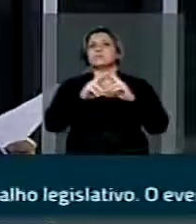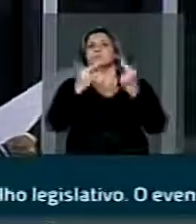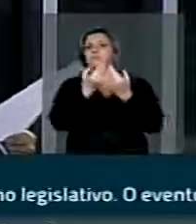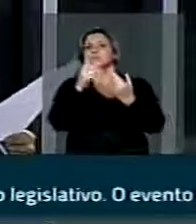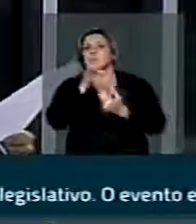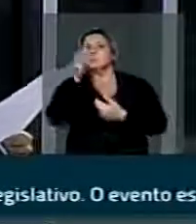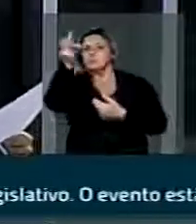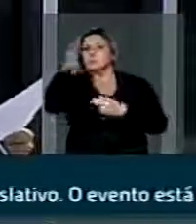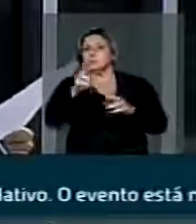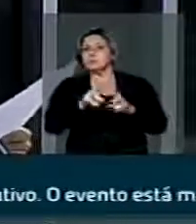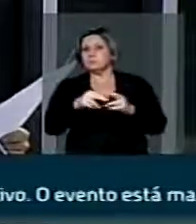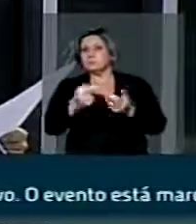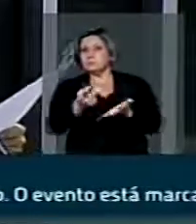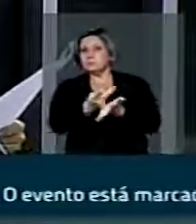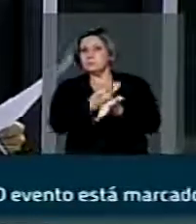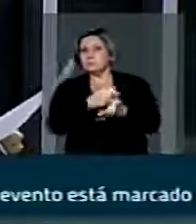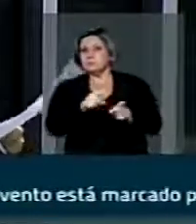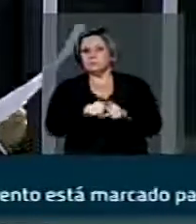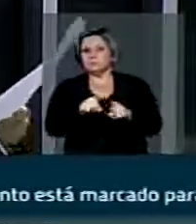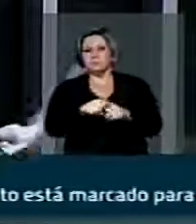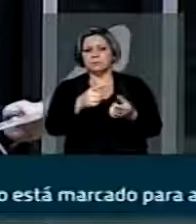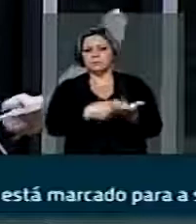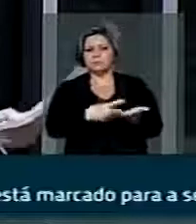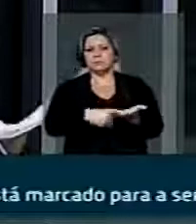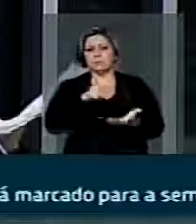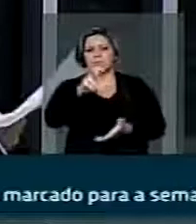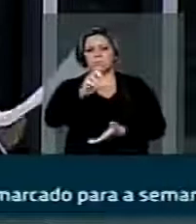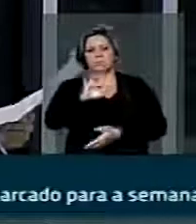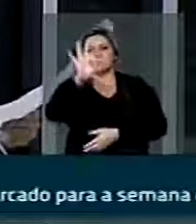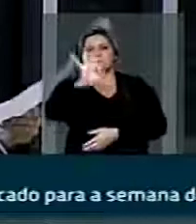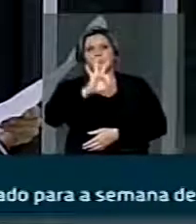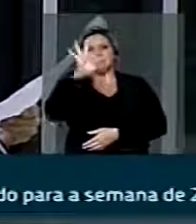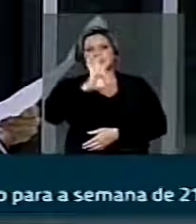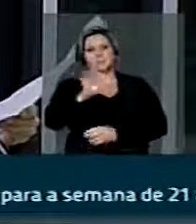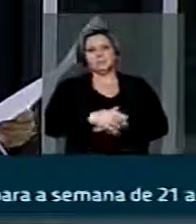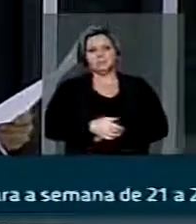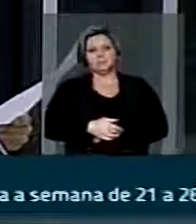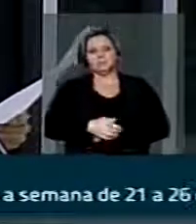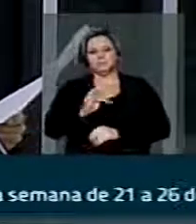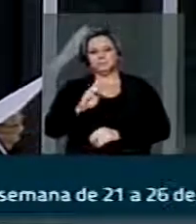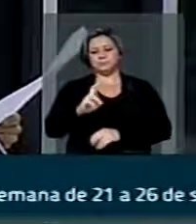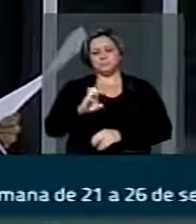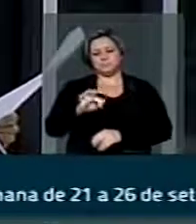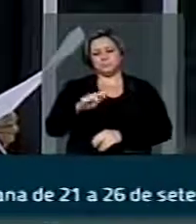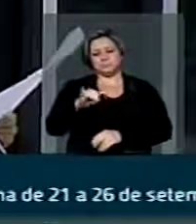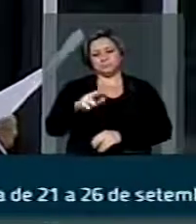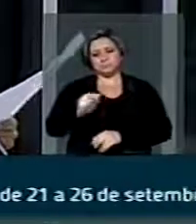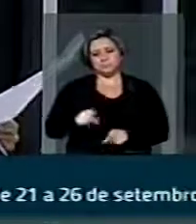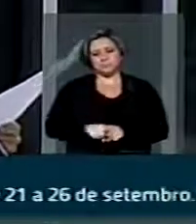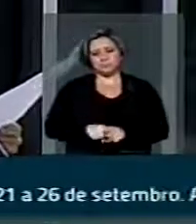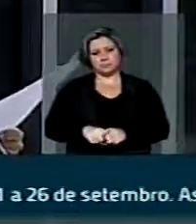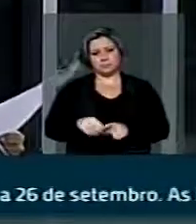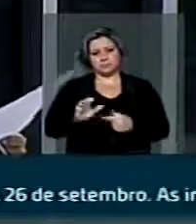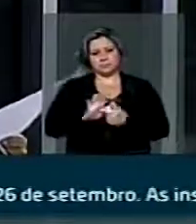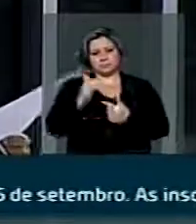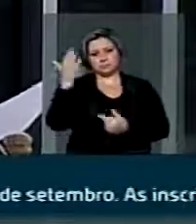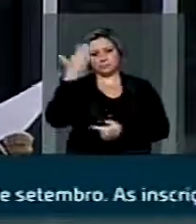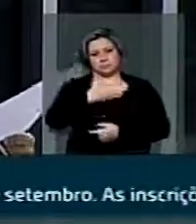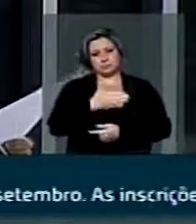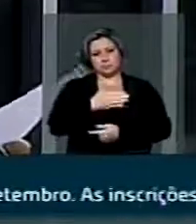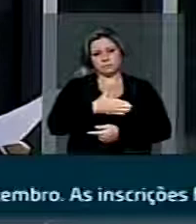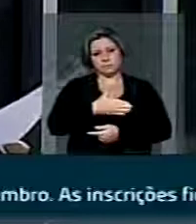tudo em ata, a aquisição dos 50% remanescentes da refinaria. Então isso